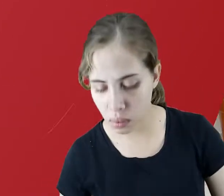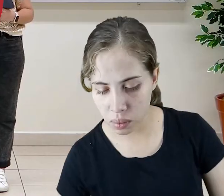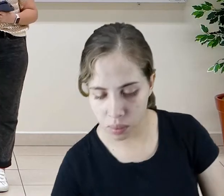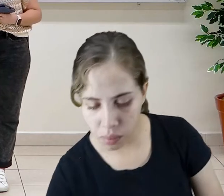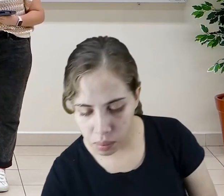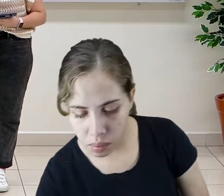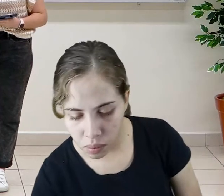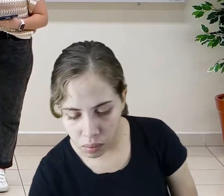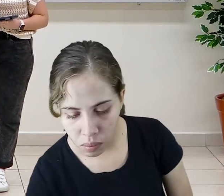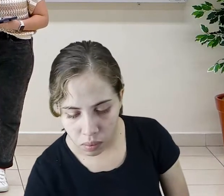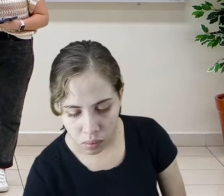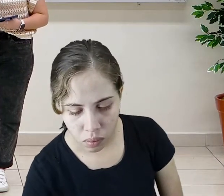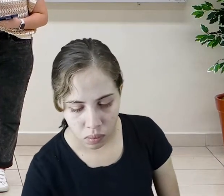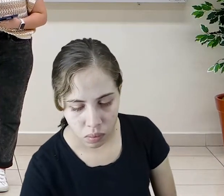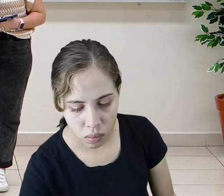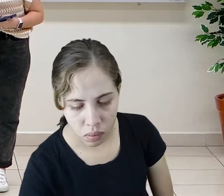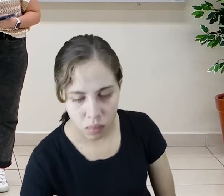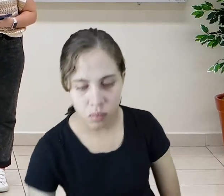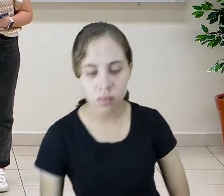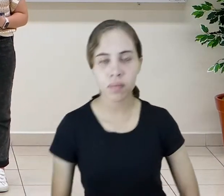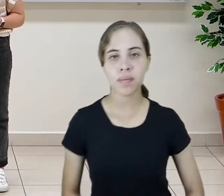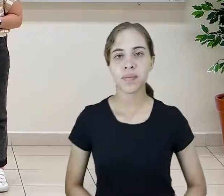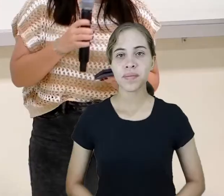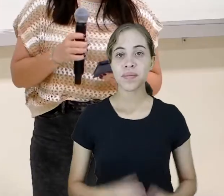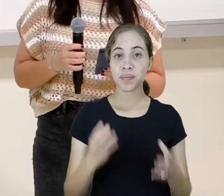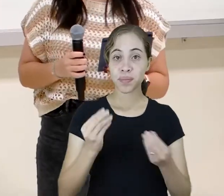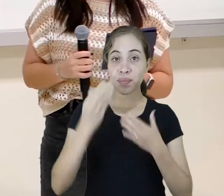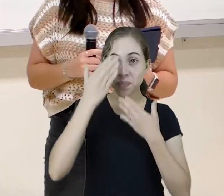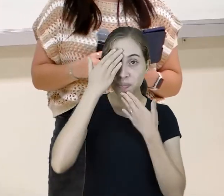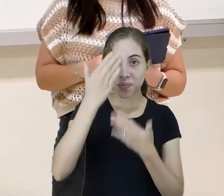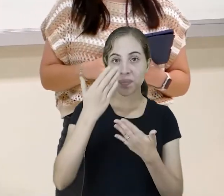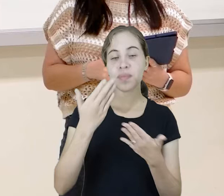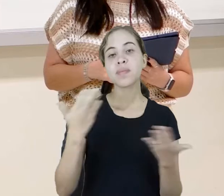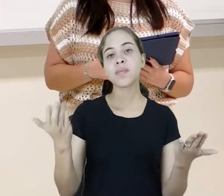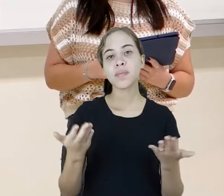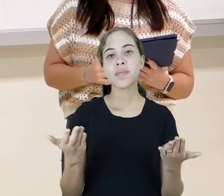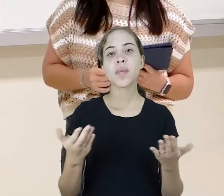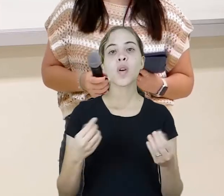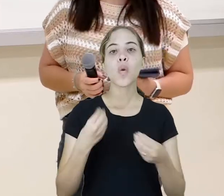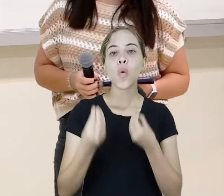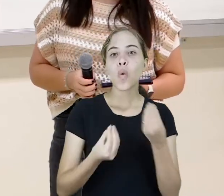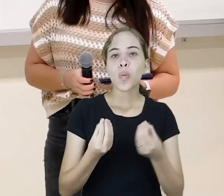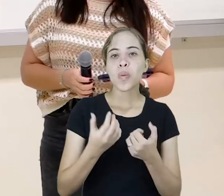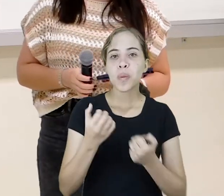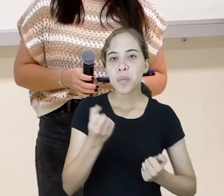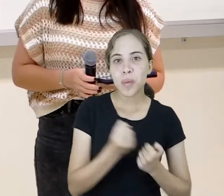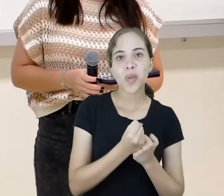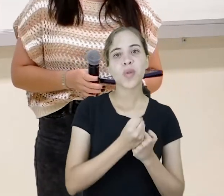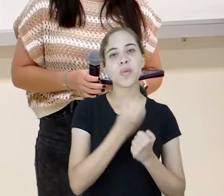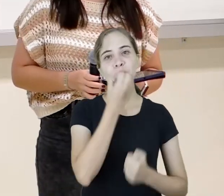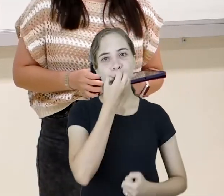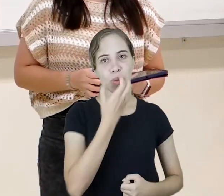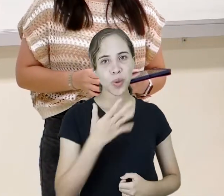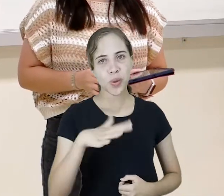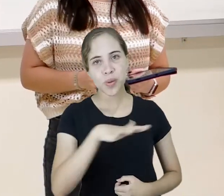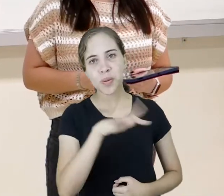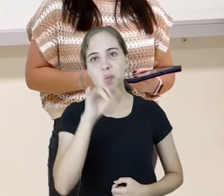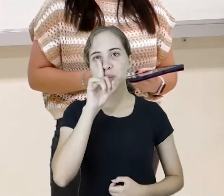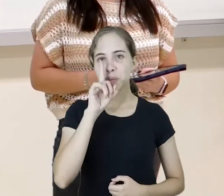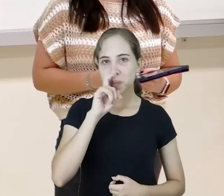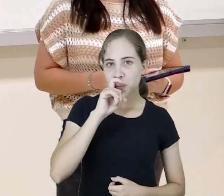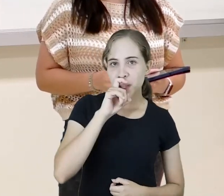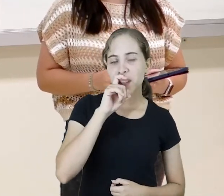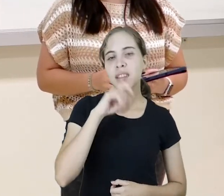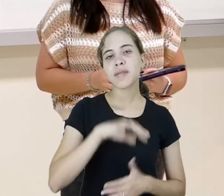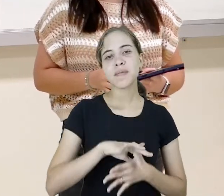Que demais ouvir isso, irmão Palmênio. Muito obrigada. E como é bom ter o apoio dos pais, dos nossos líderes